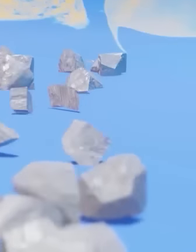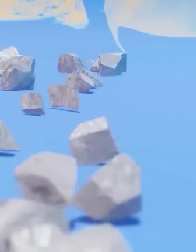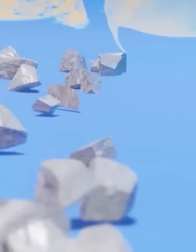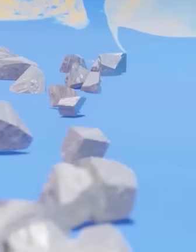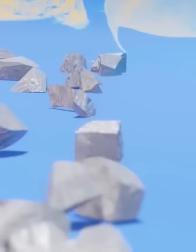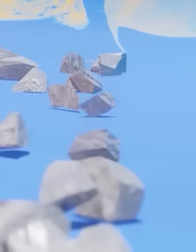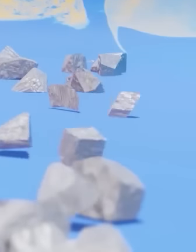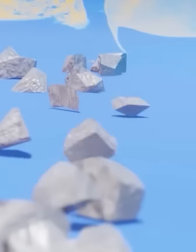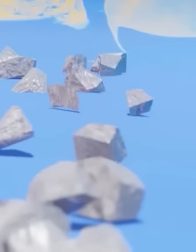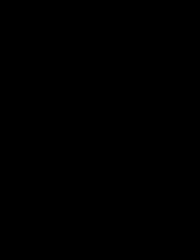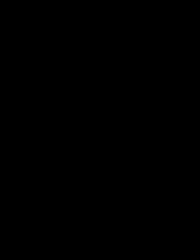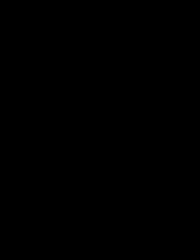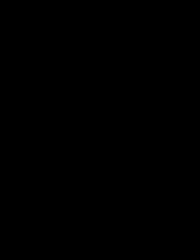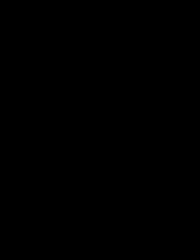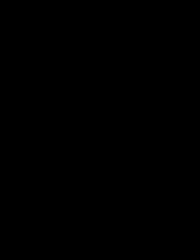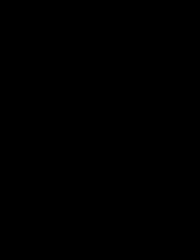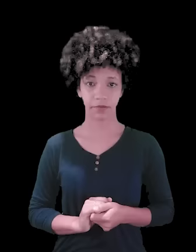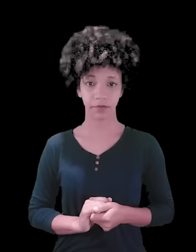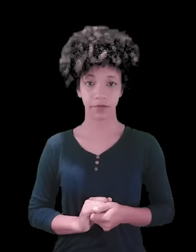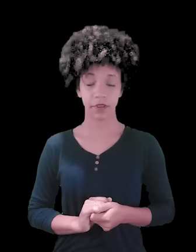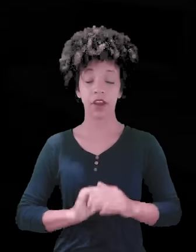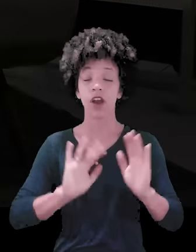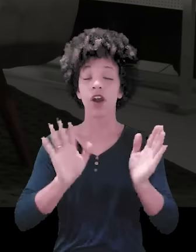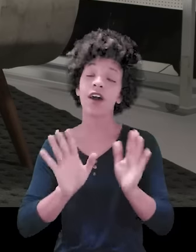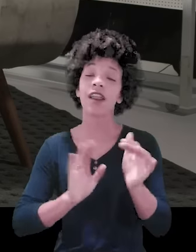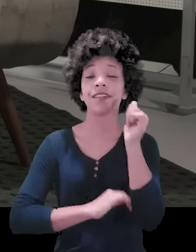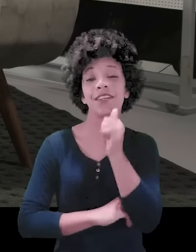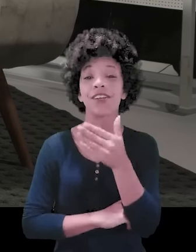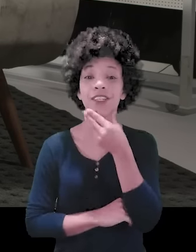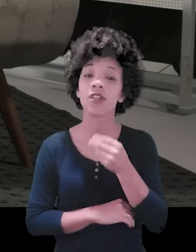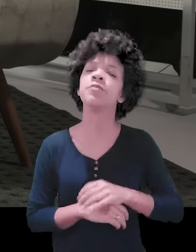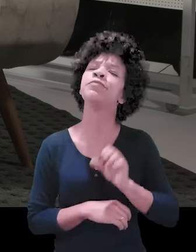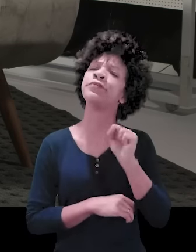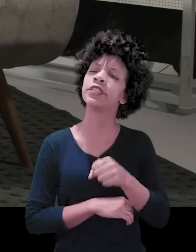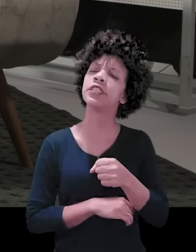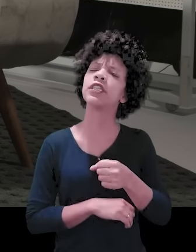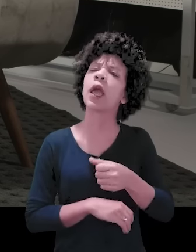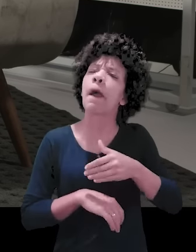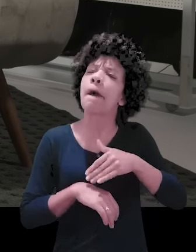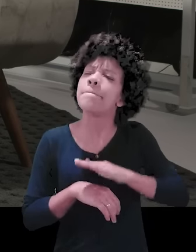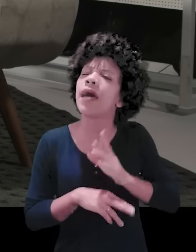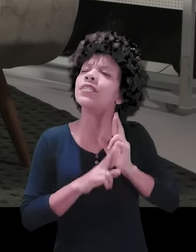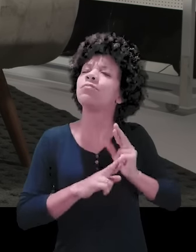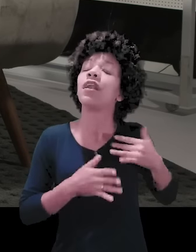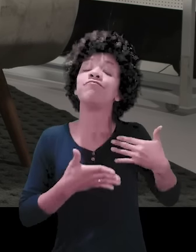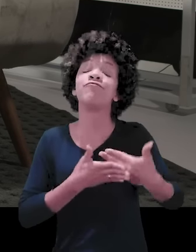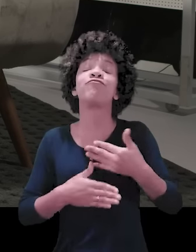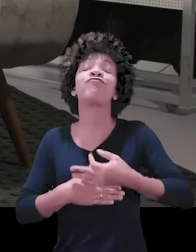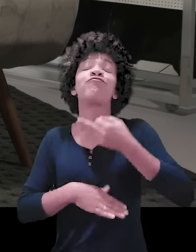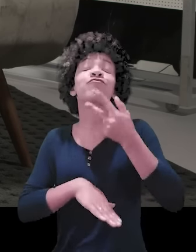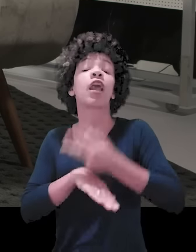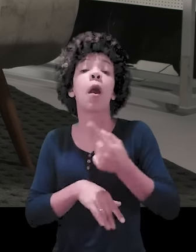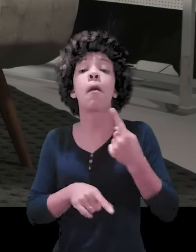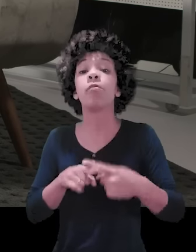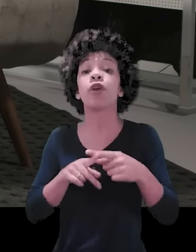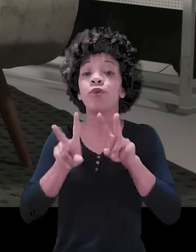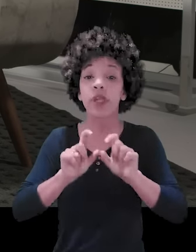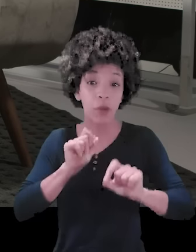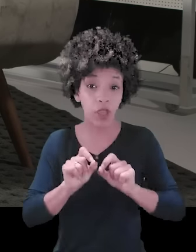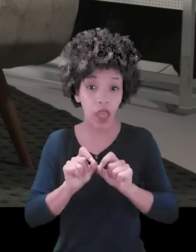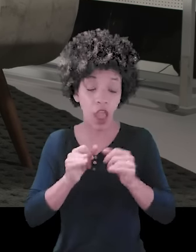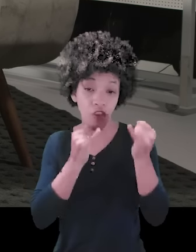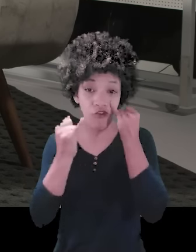E aí E aí o Olá senhoras e senhores Sim o saches mais esperados de todos os tempos que a gente tá falando do que